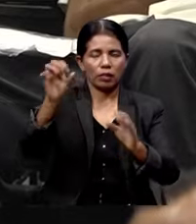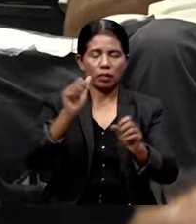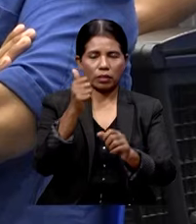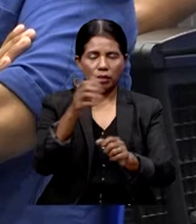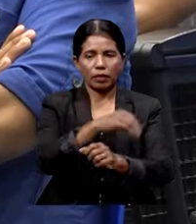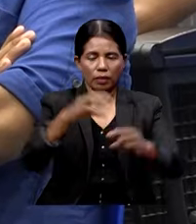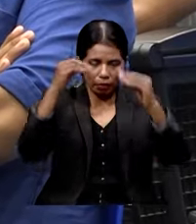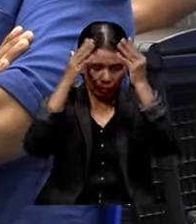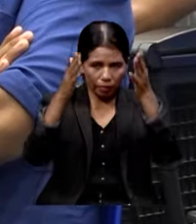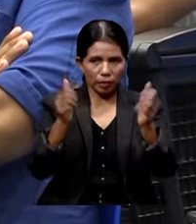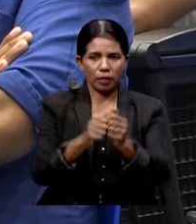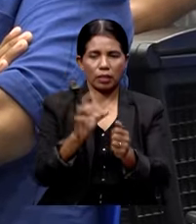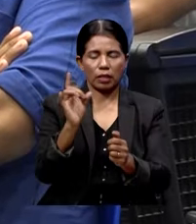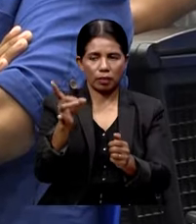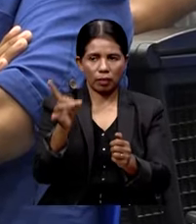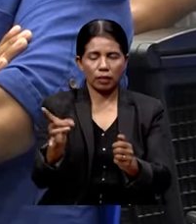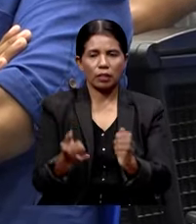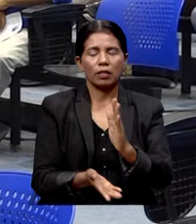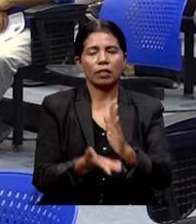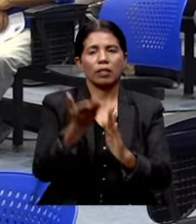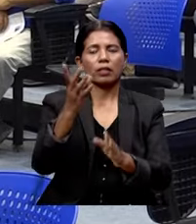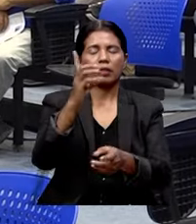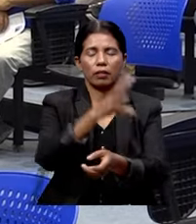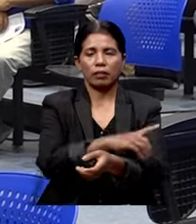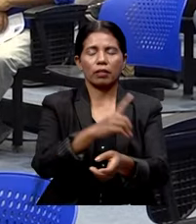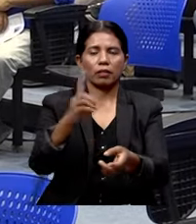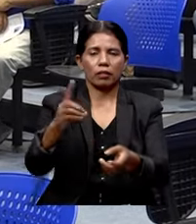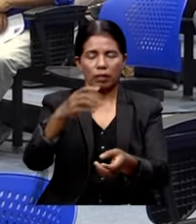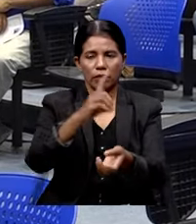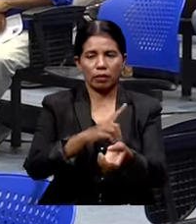docente Bessi Kualonulo Mac Hassai ona doutoramento. Lamberto da Silva, GMN.